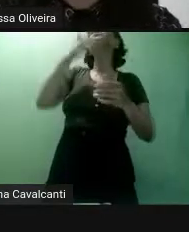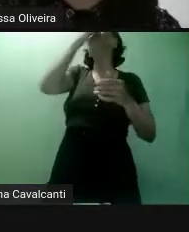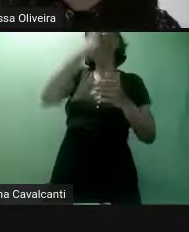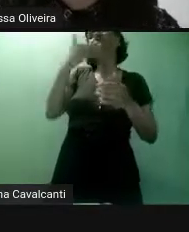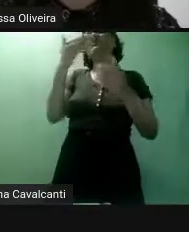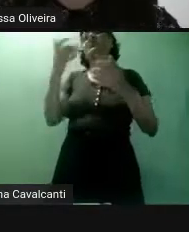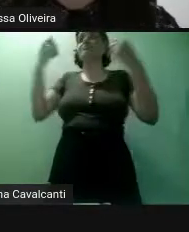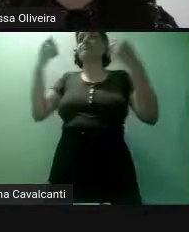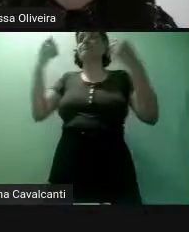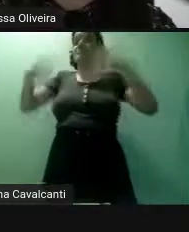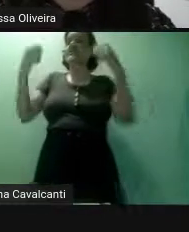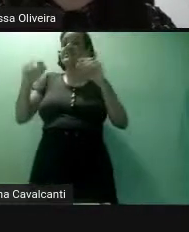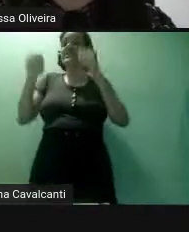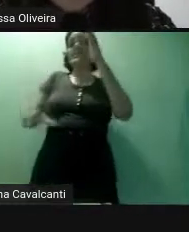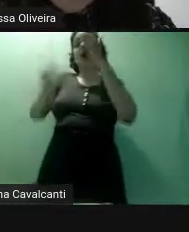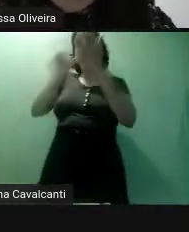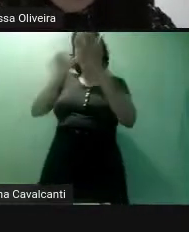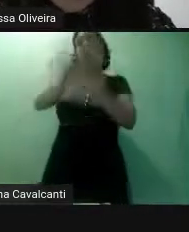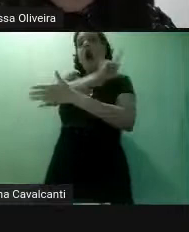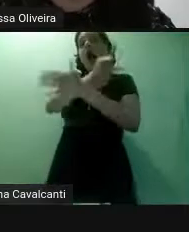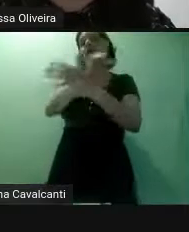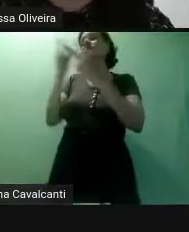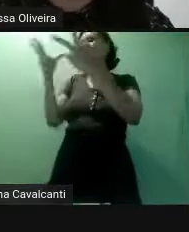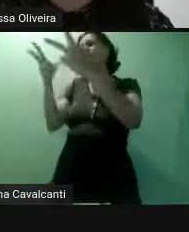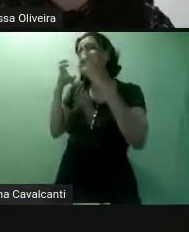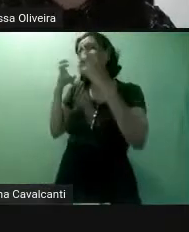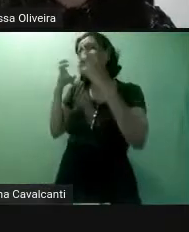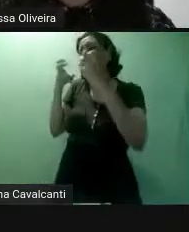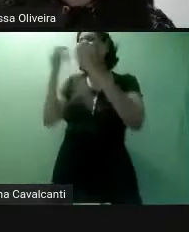chegar a ter realmente essa percepção do